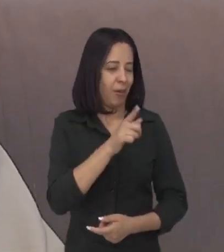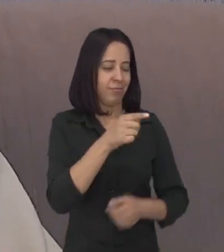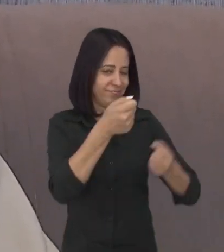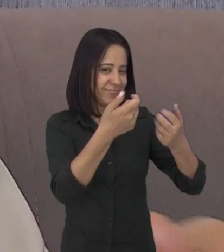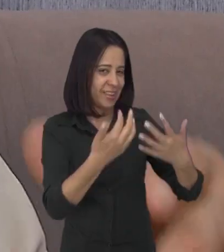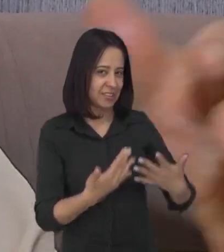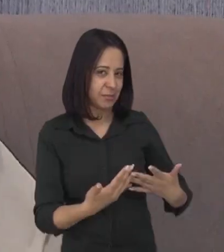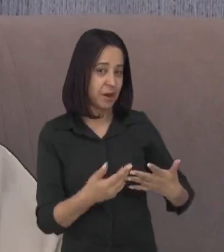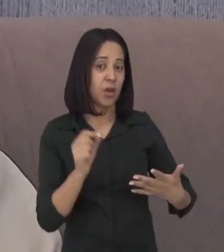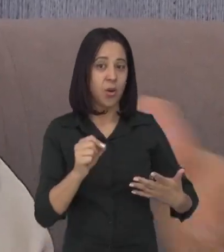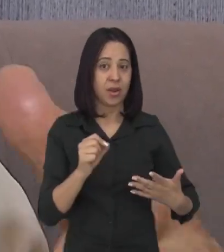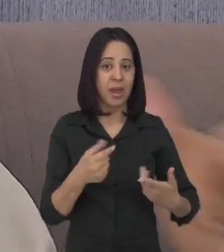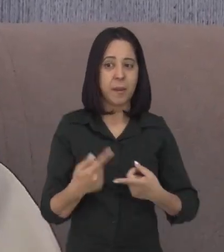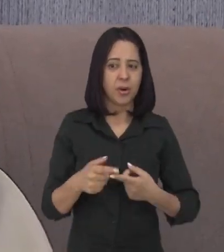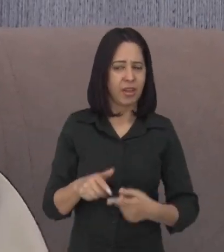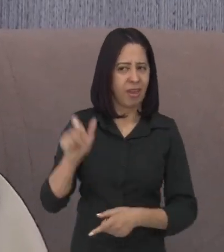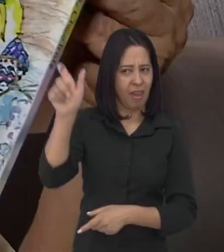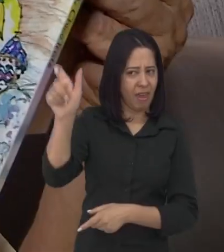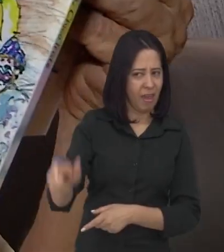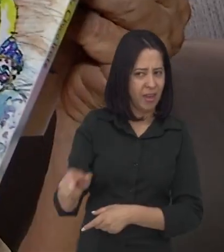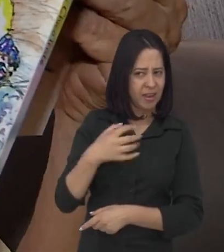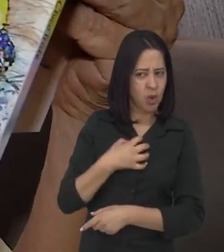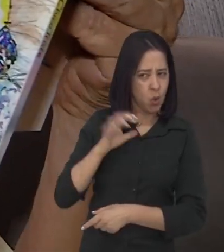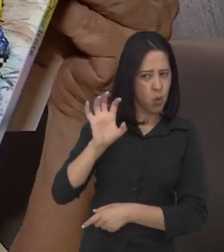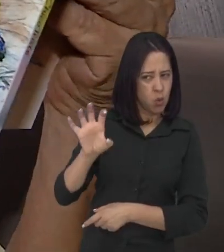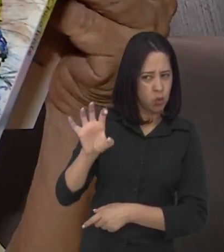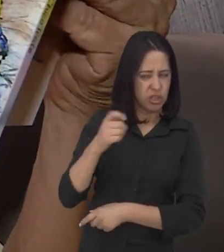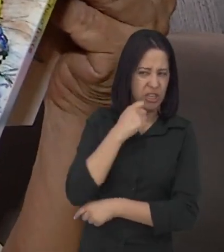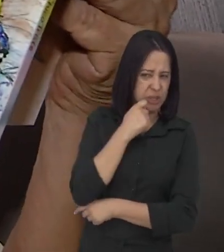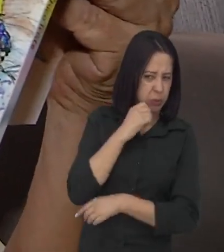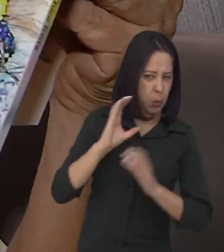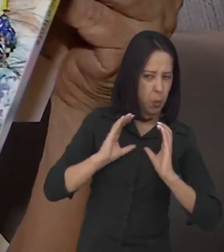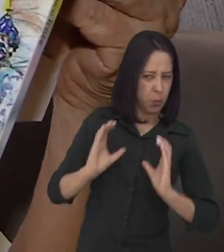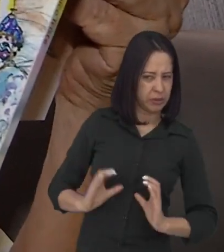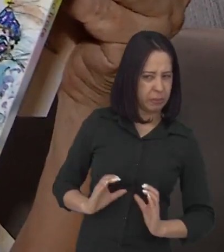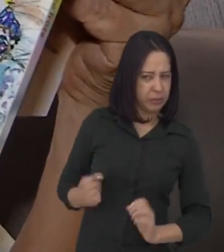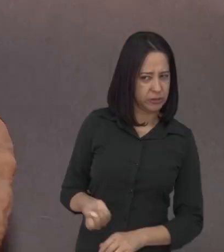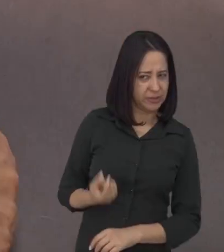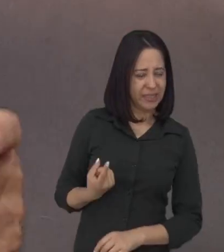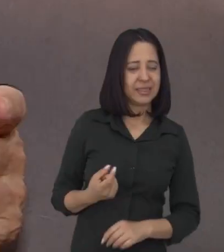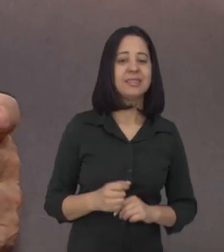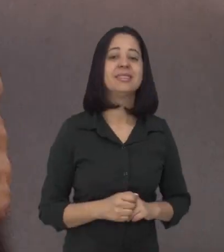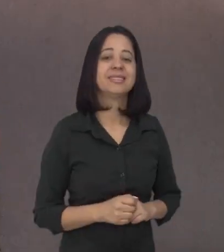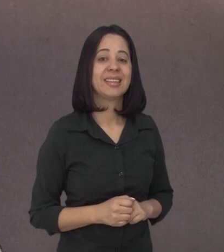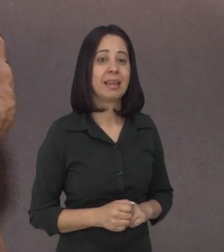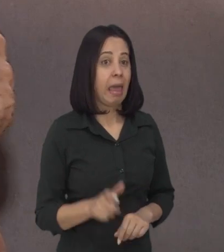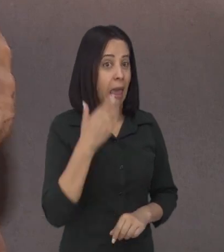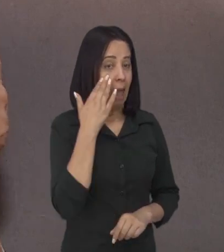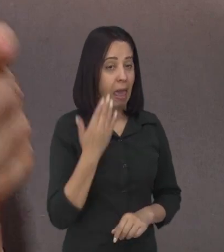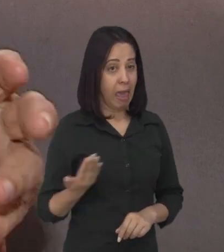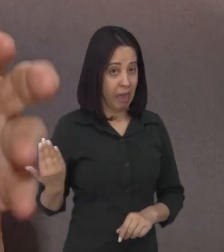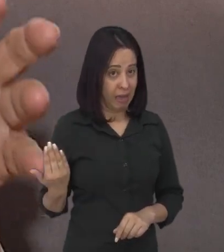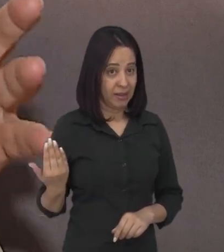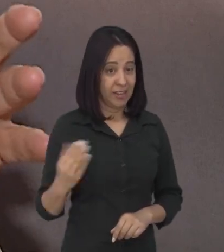a mais provável é que foi a interpretação popular do comportamento de Francisco. Porque ele,